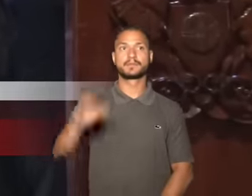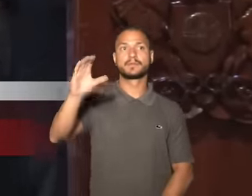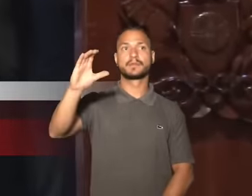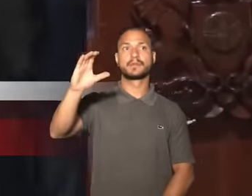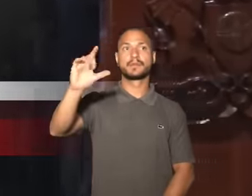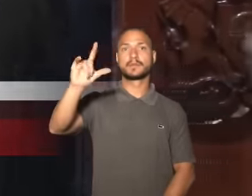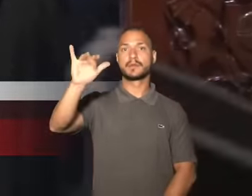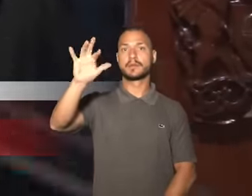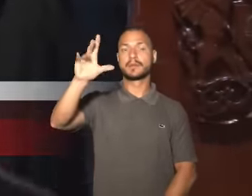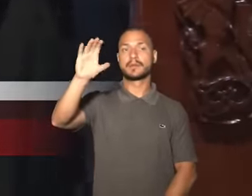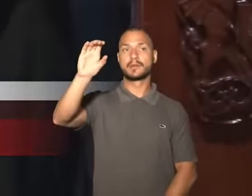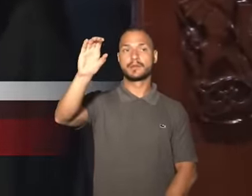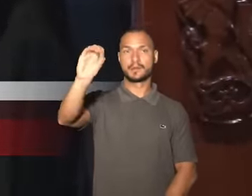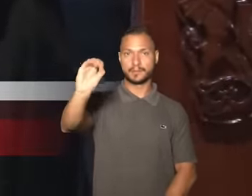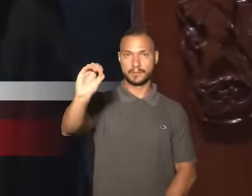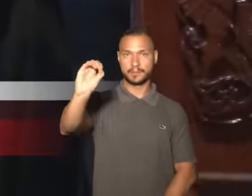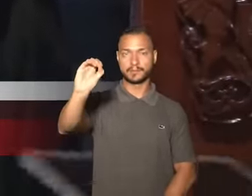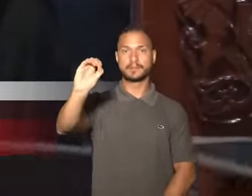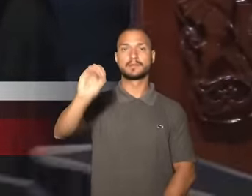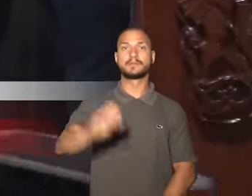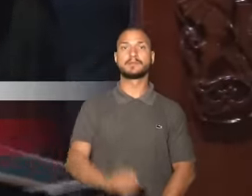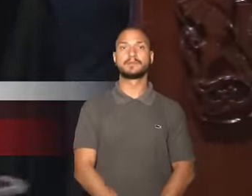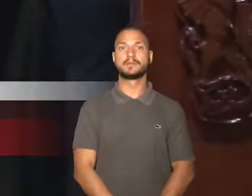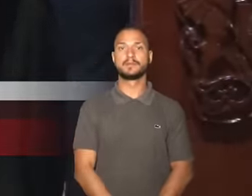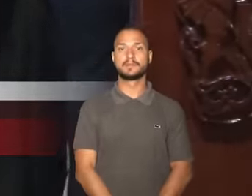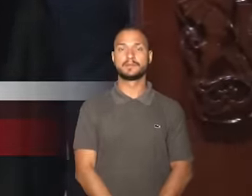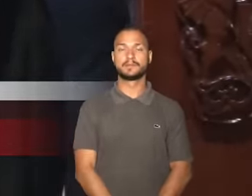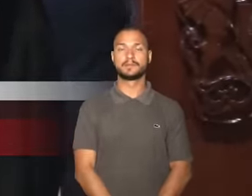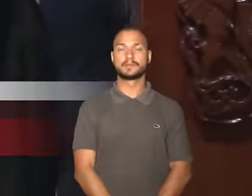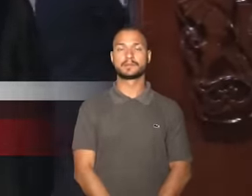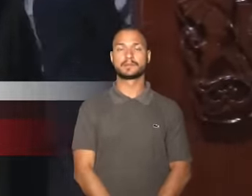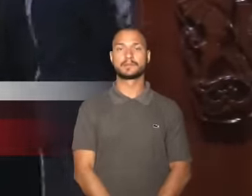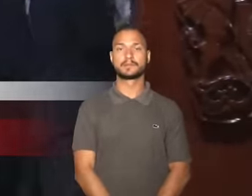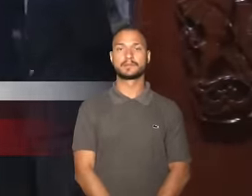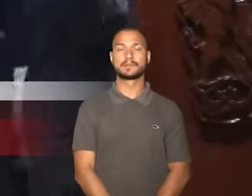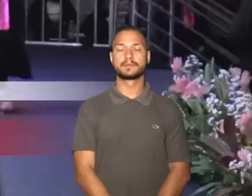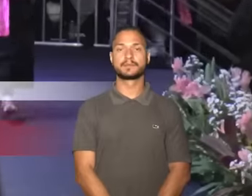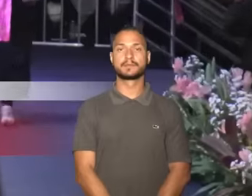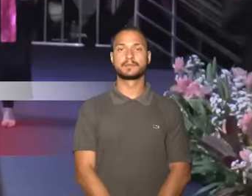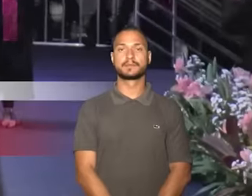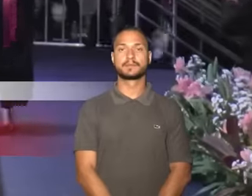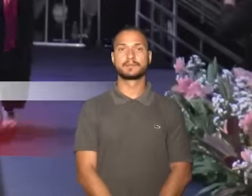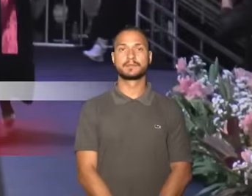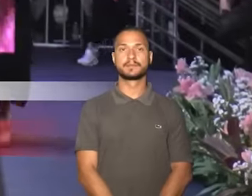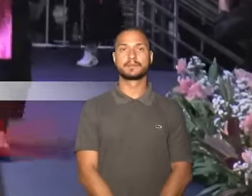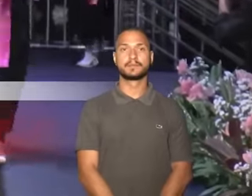Clévio Lindolfo Pereira Garçom Júnior.